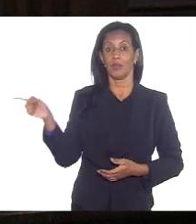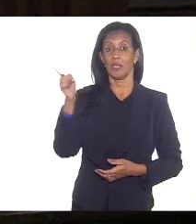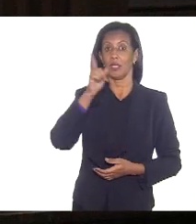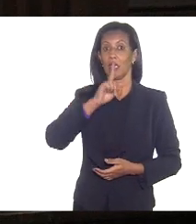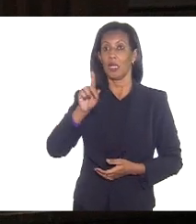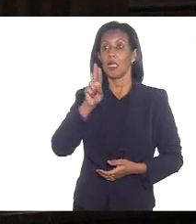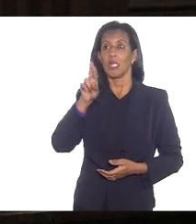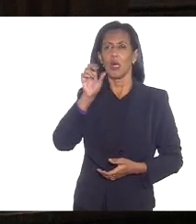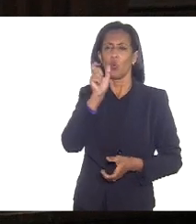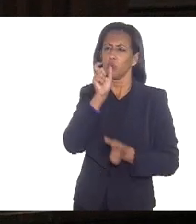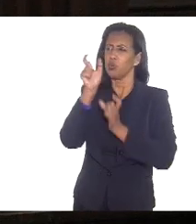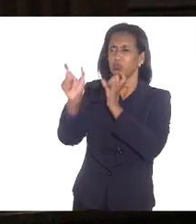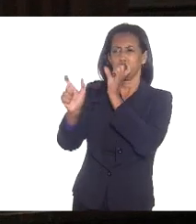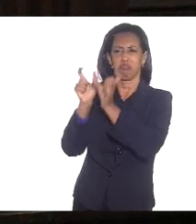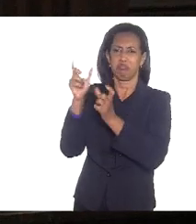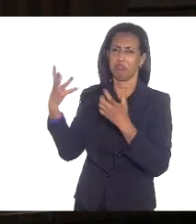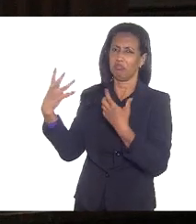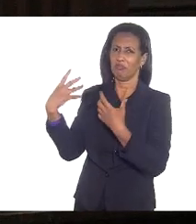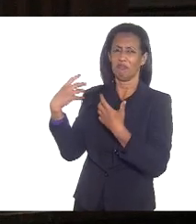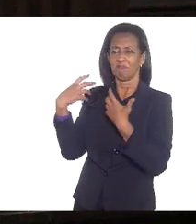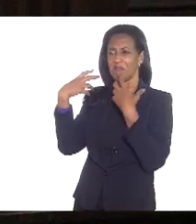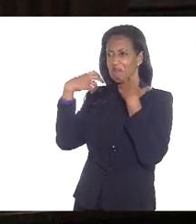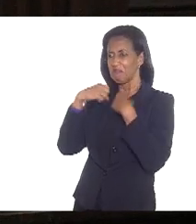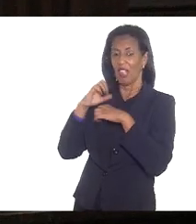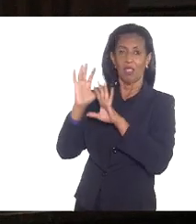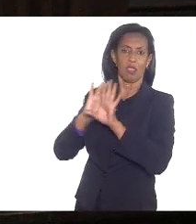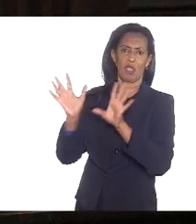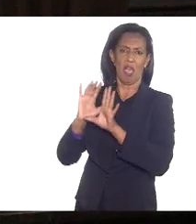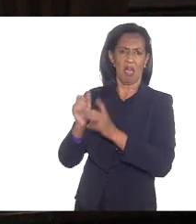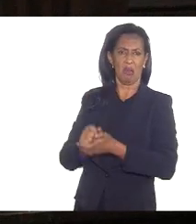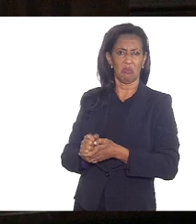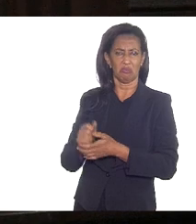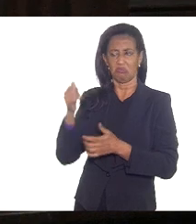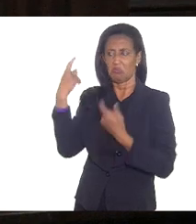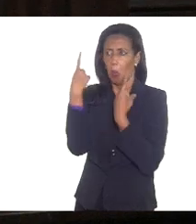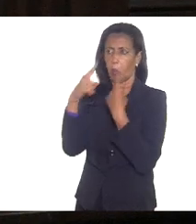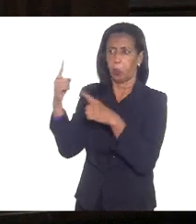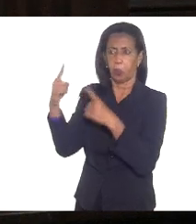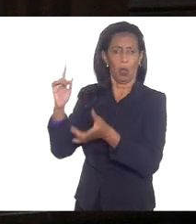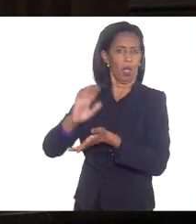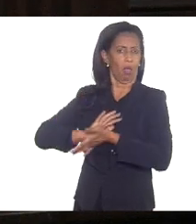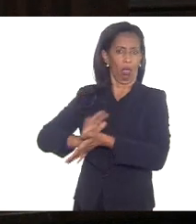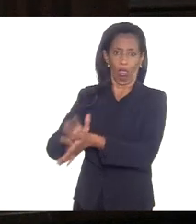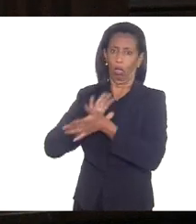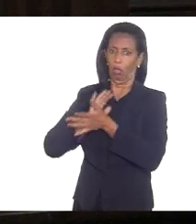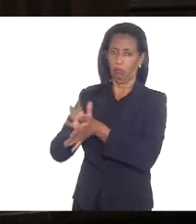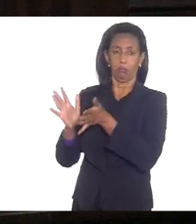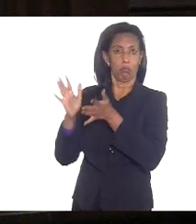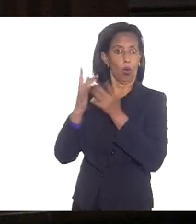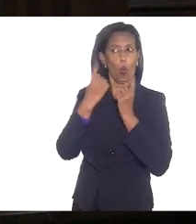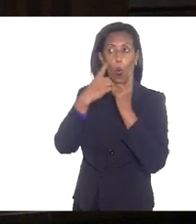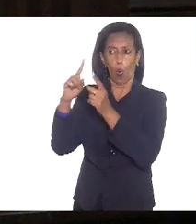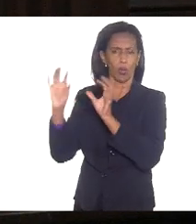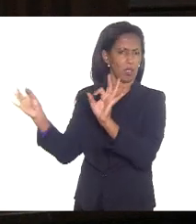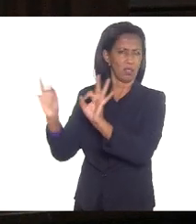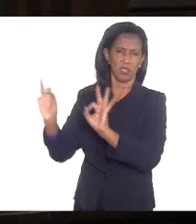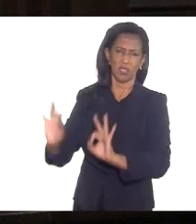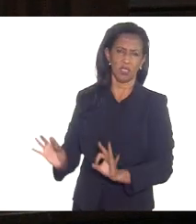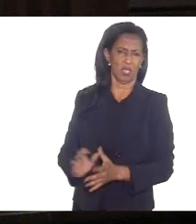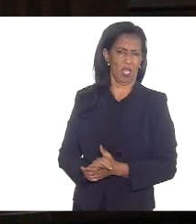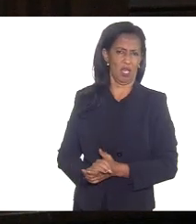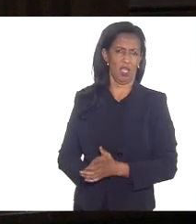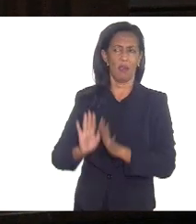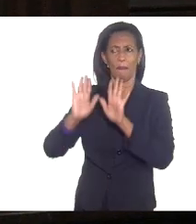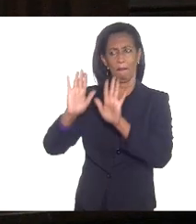de ofensas, de achincalhe, nem discriminação pessoal contra ninguém,